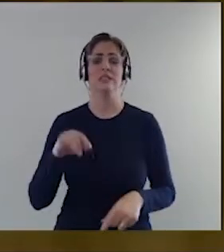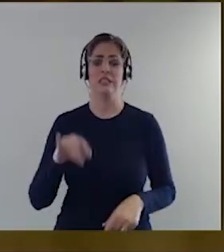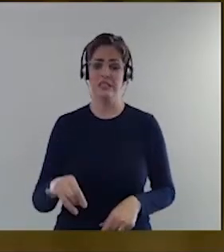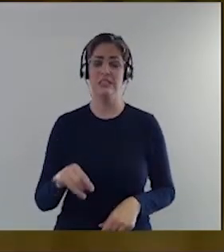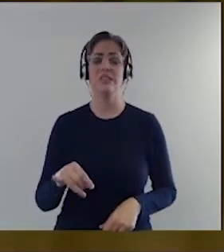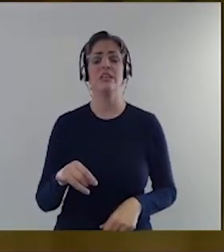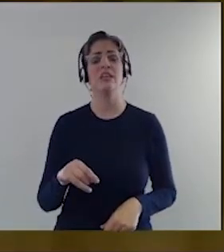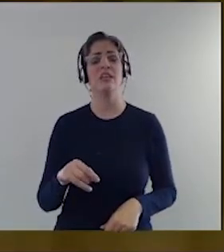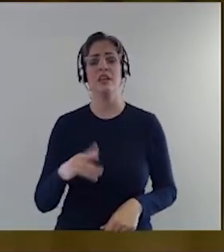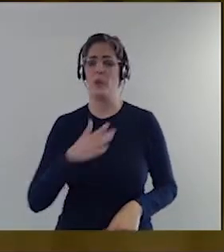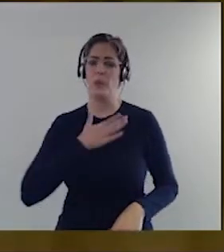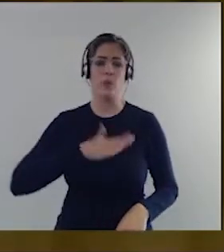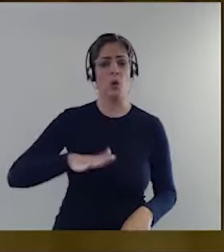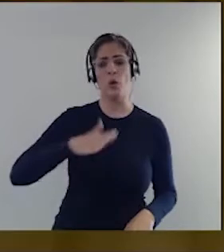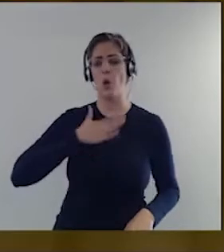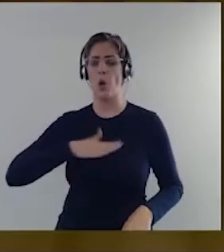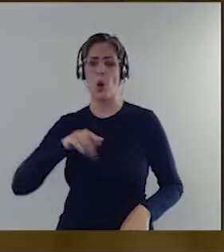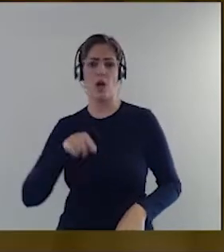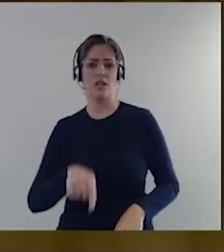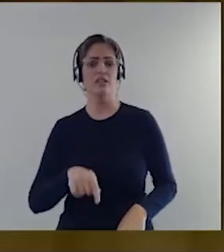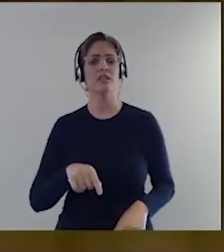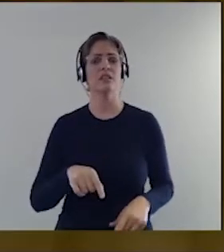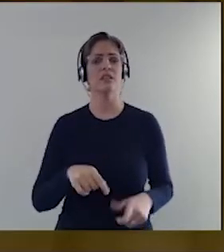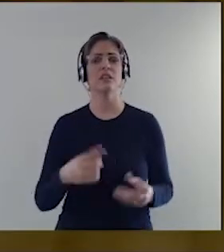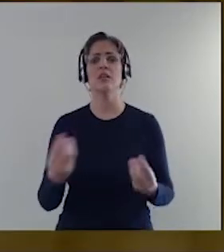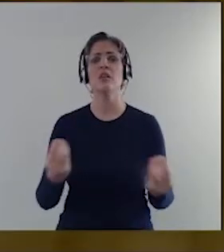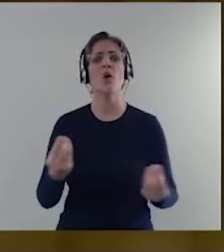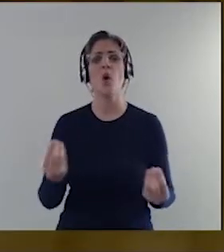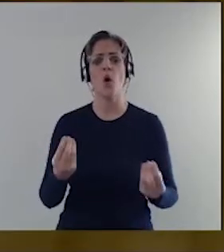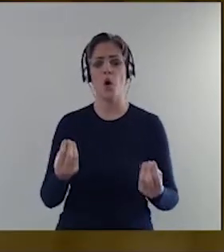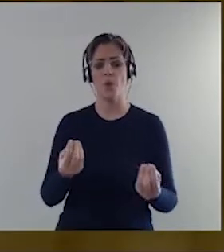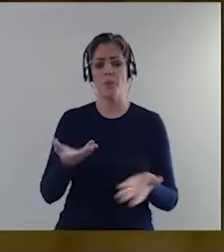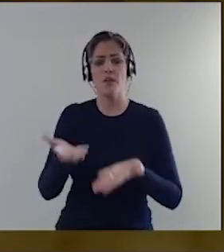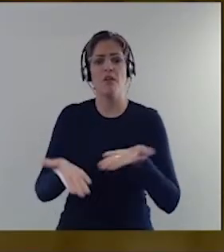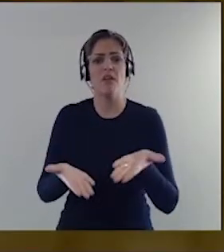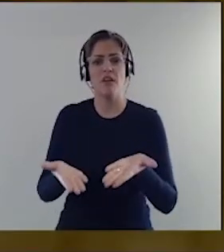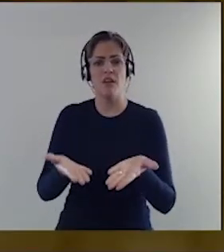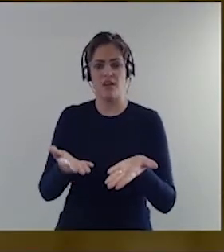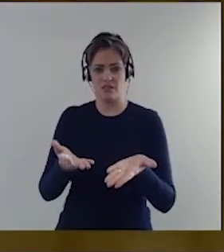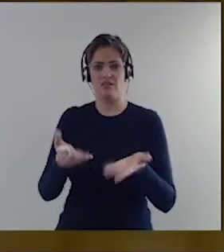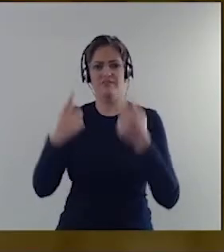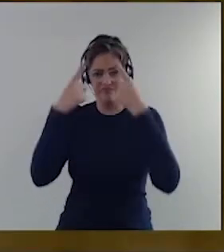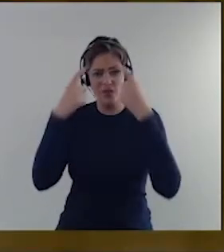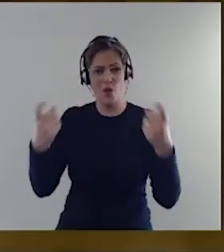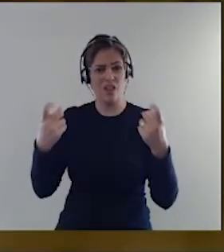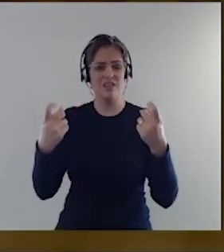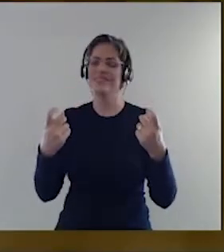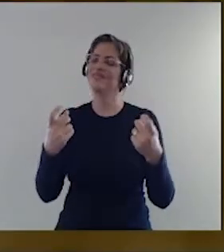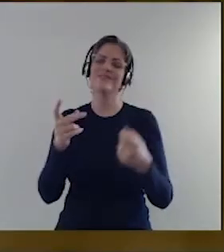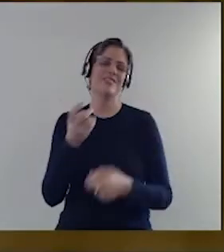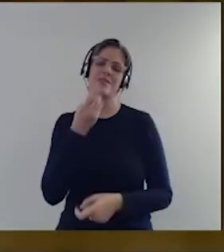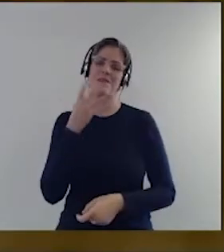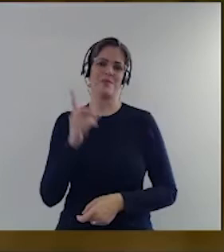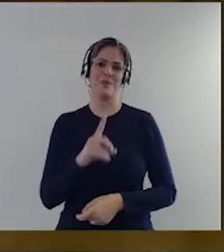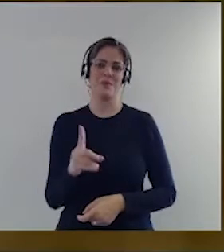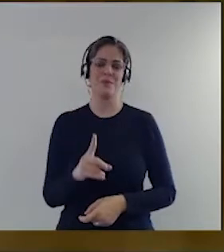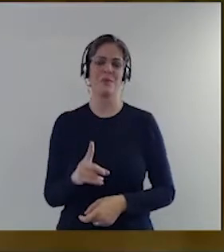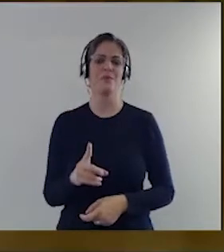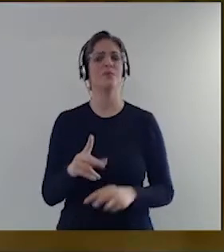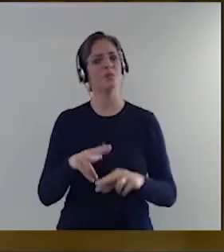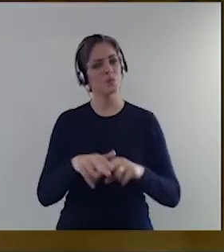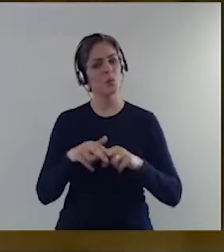rejeitados os atos que agridem, não é com a agressão que nós os afastaremos. A conexão de todos